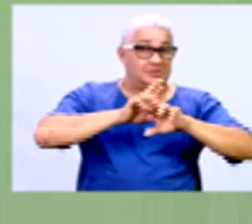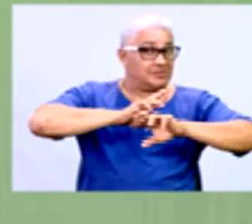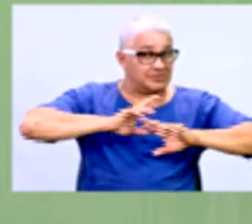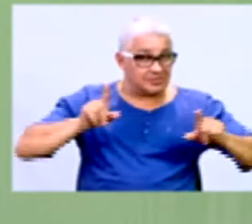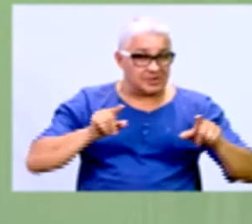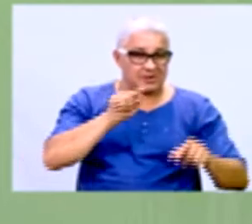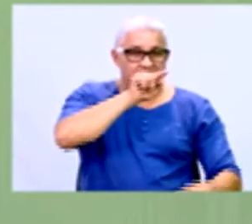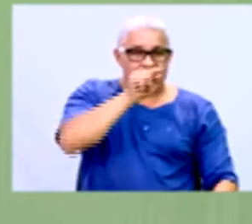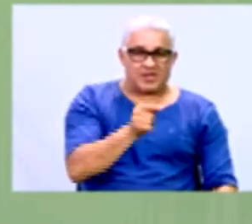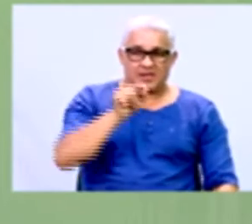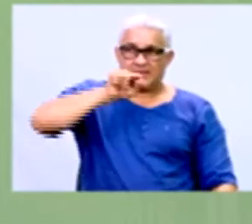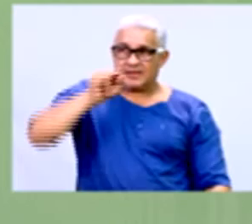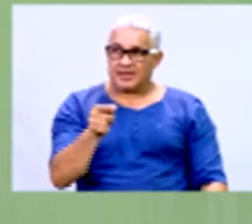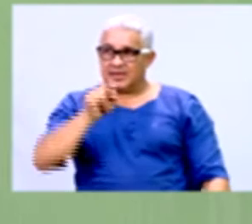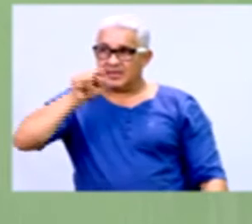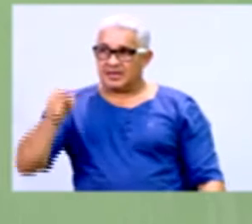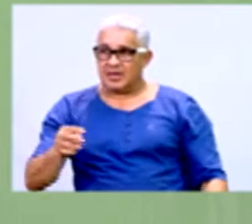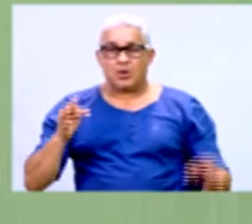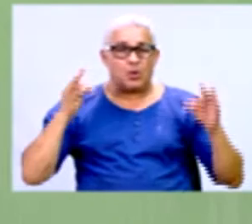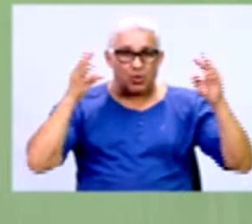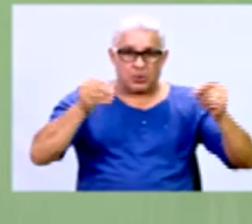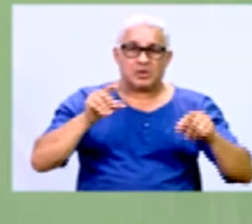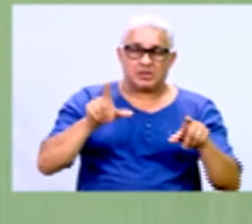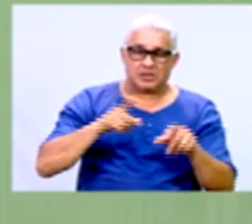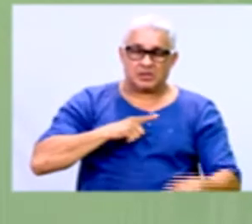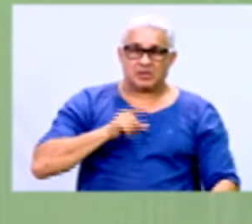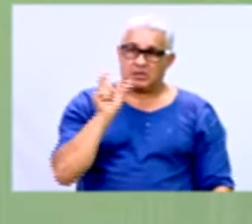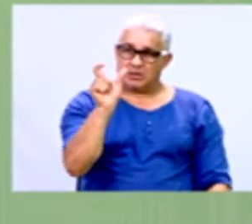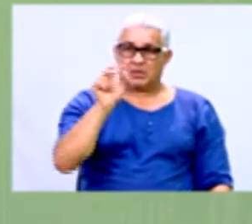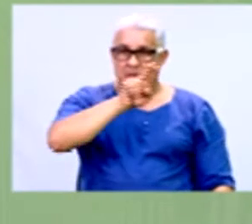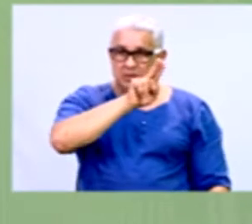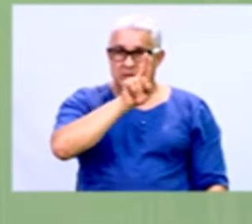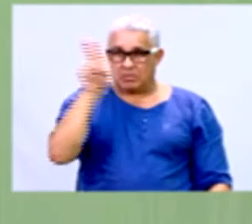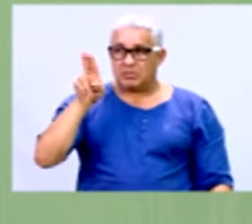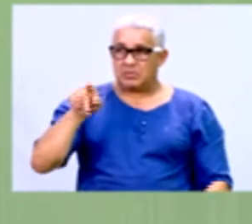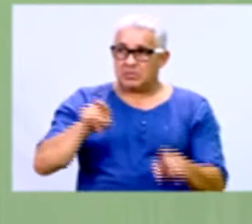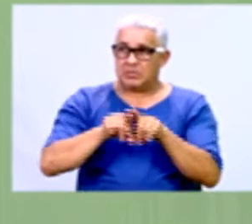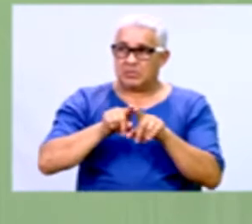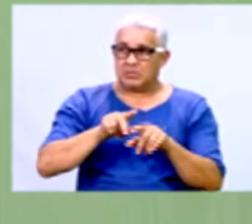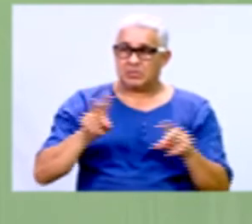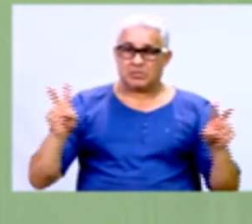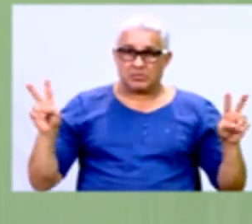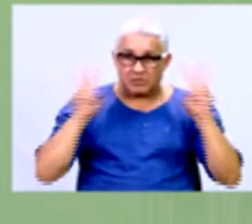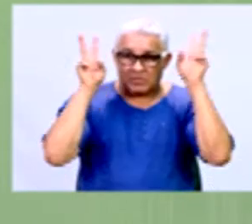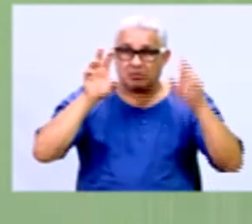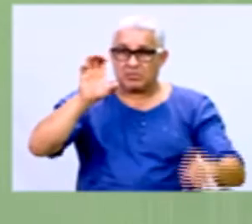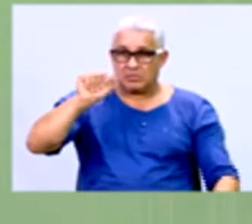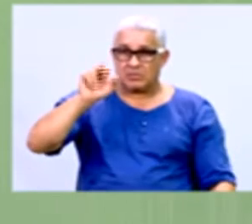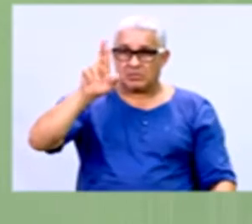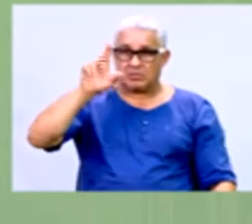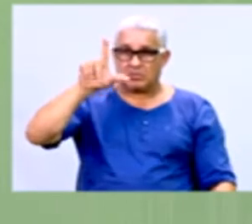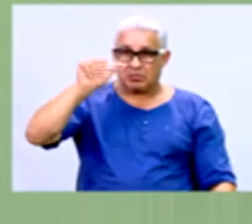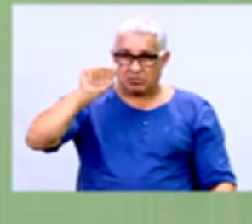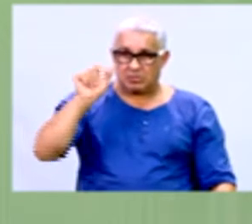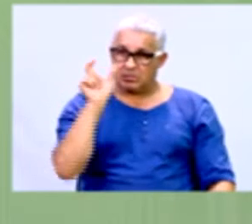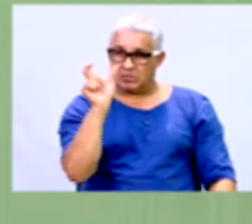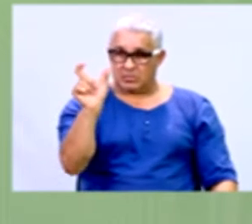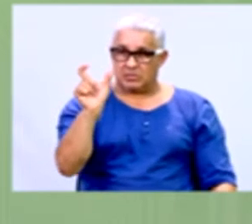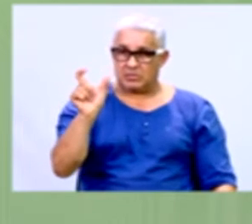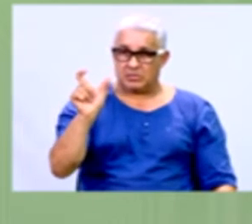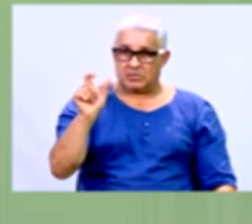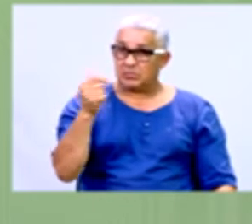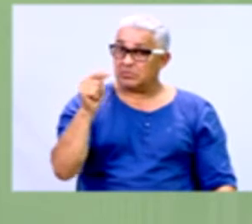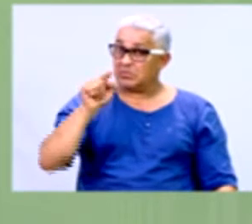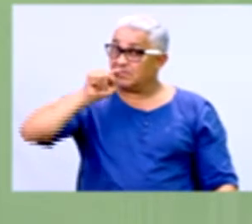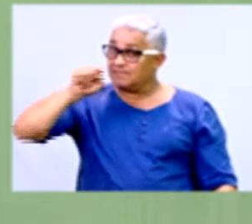foram separados por vírgula, né? E a gente tem nome e o valor Carla. Fechou aqui, ó, não temos vírgula, né?